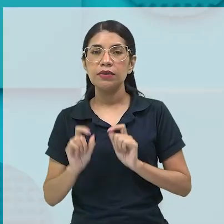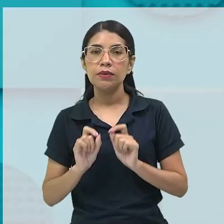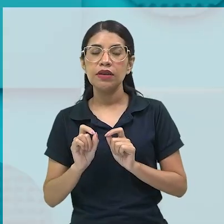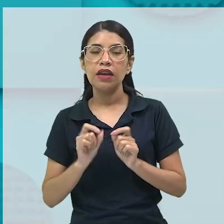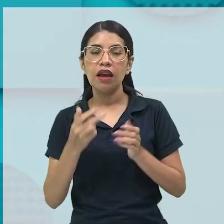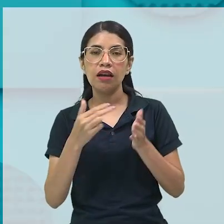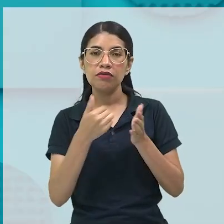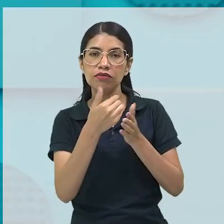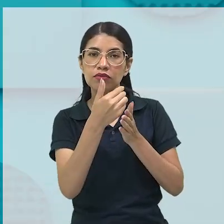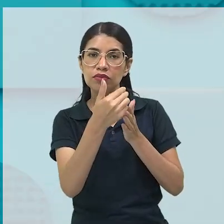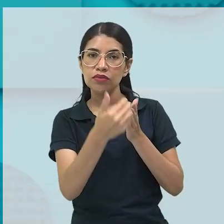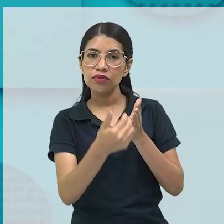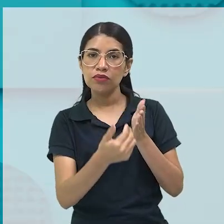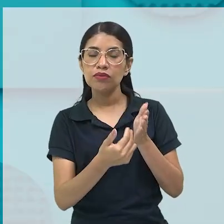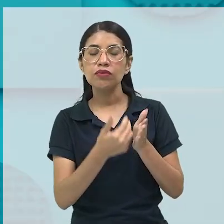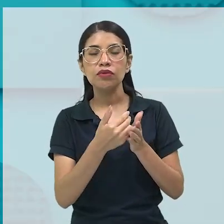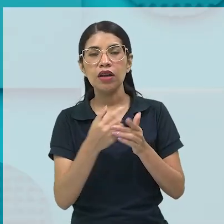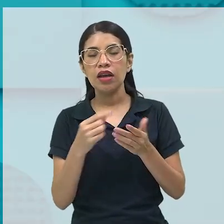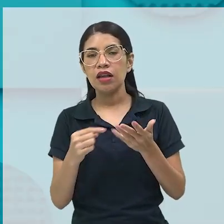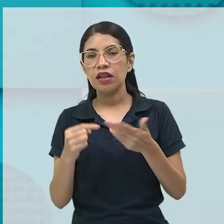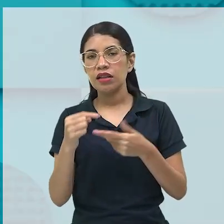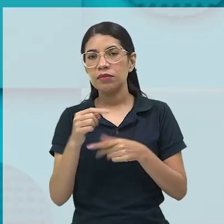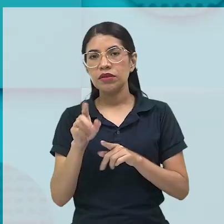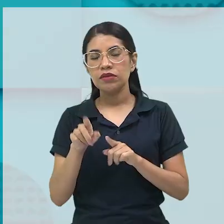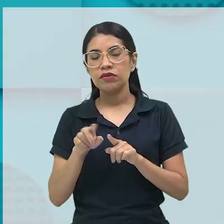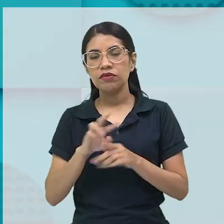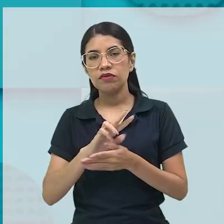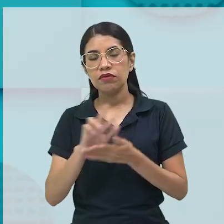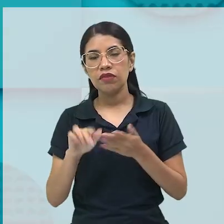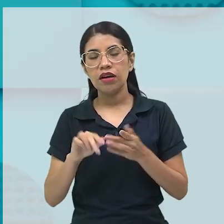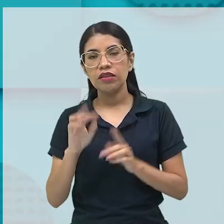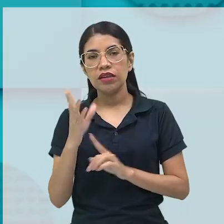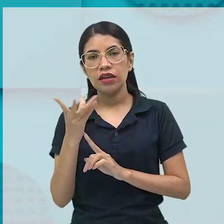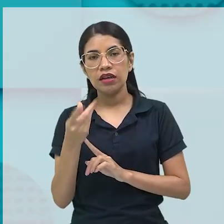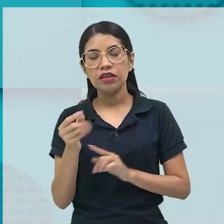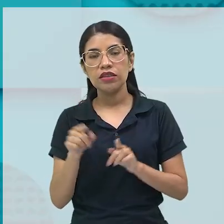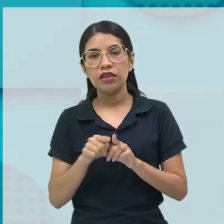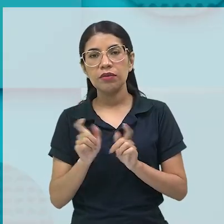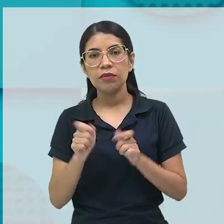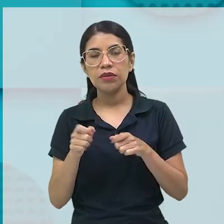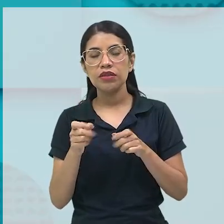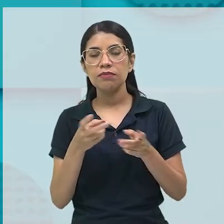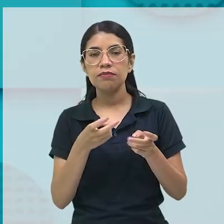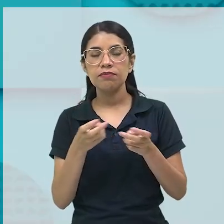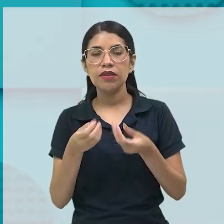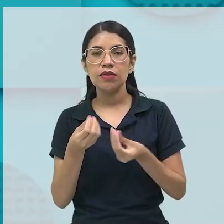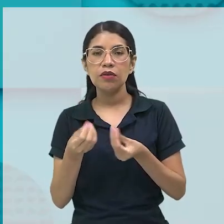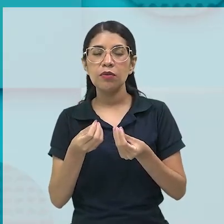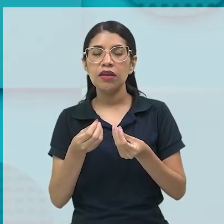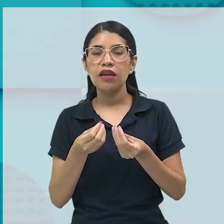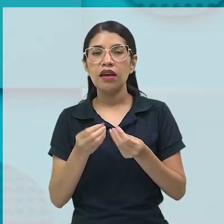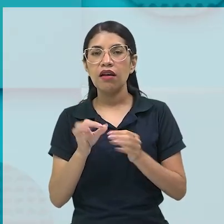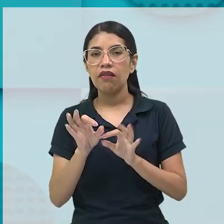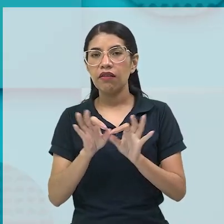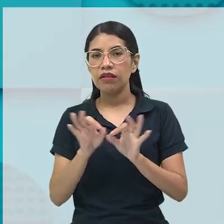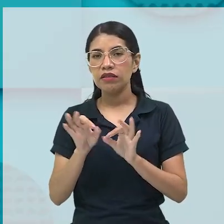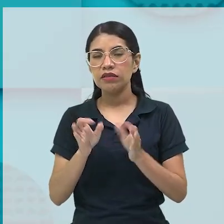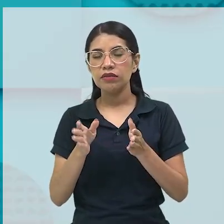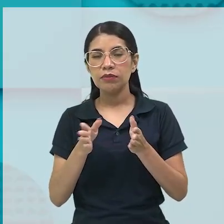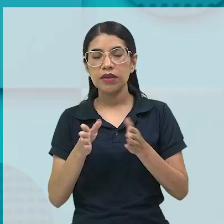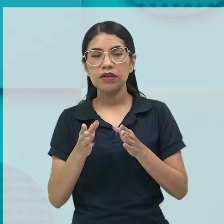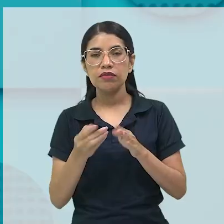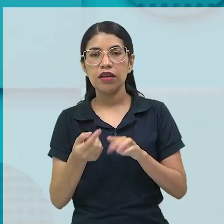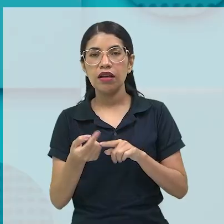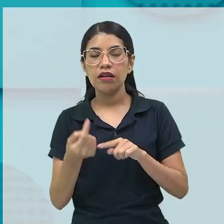esses resquícios arqueológicos, esses elementos, essas pinturas, que a gente consegue, né, estruturar um pouco do que foi esse momento da história